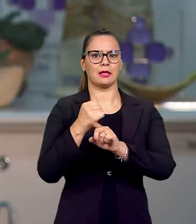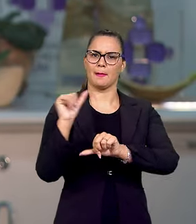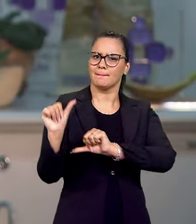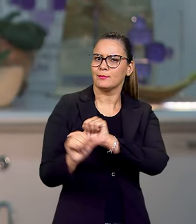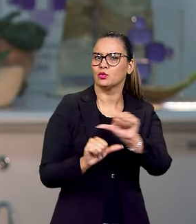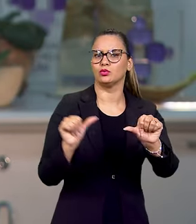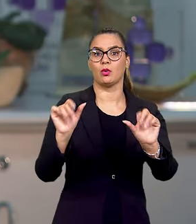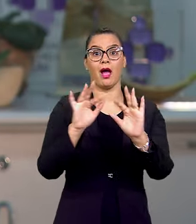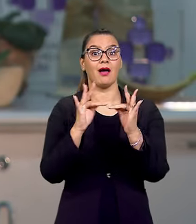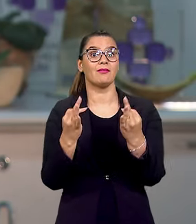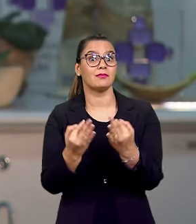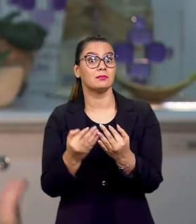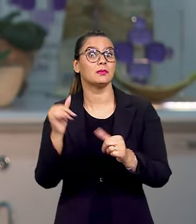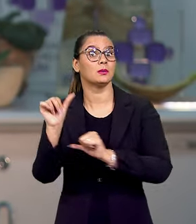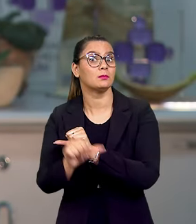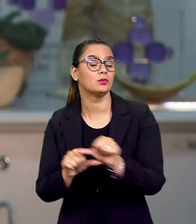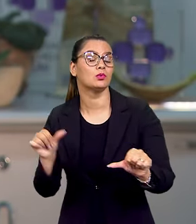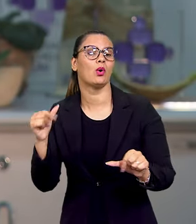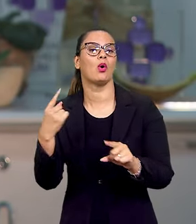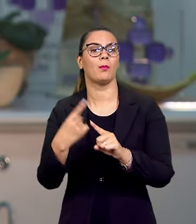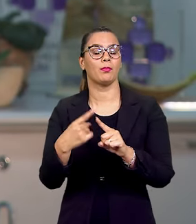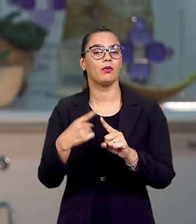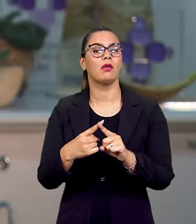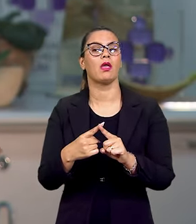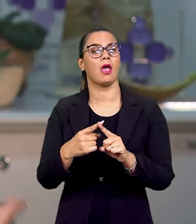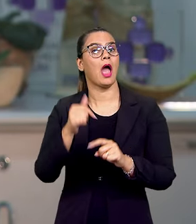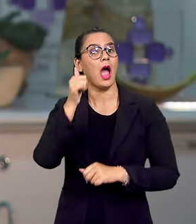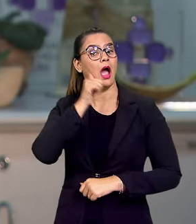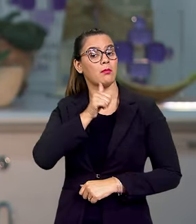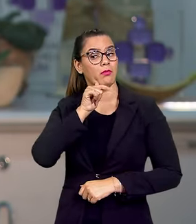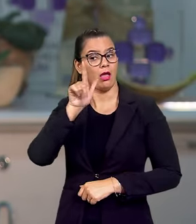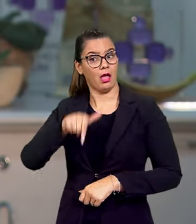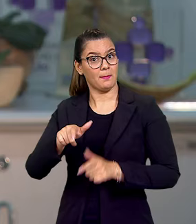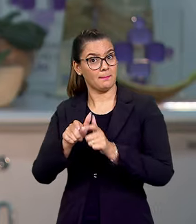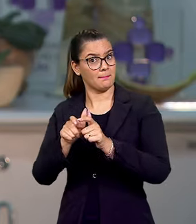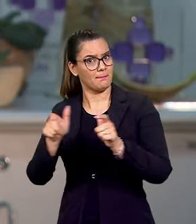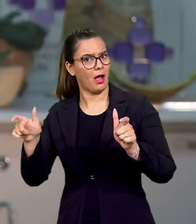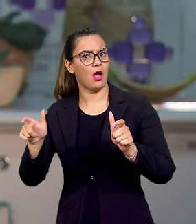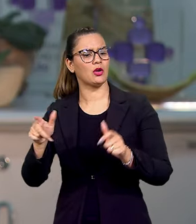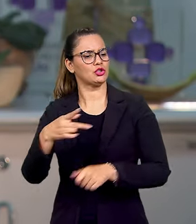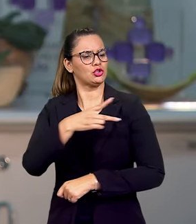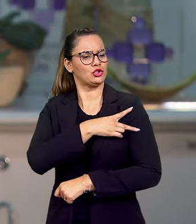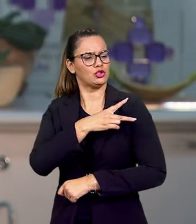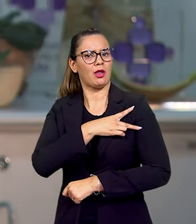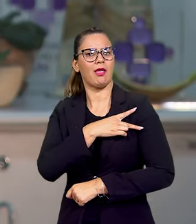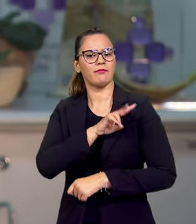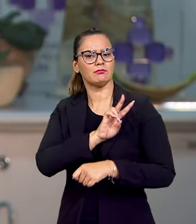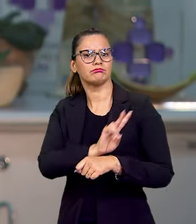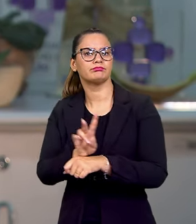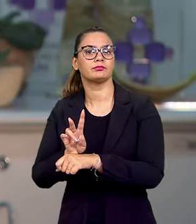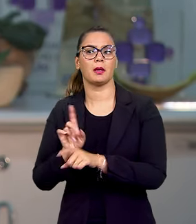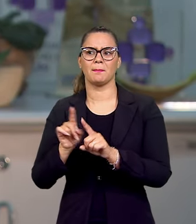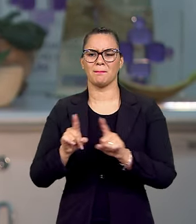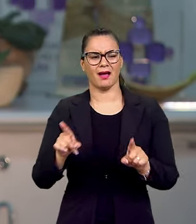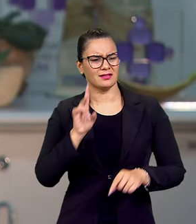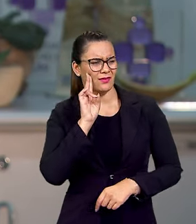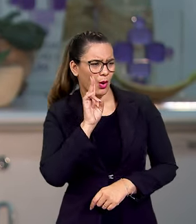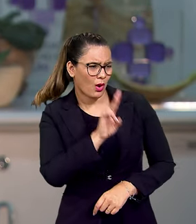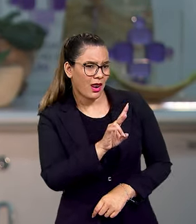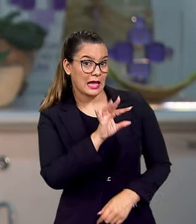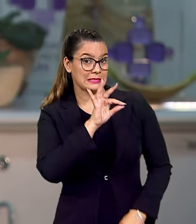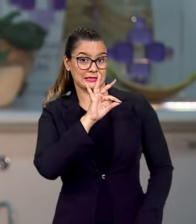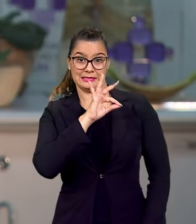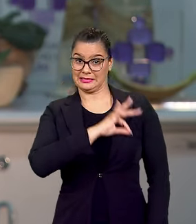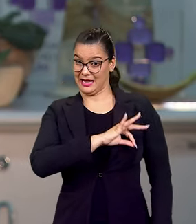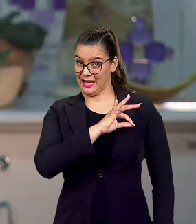sociedade mudou, as famílias mudaram, porque as mulheres somos a maioria que chefia as famílias, mas quando você